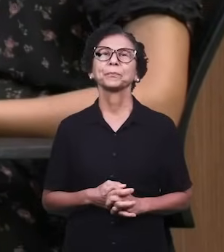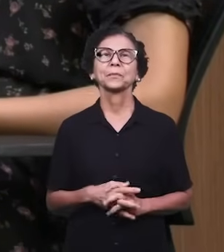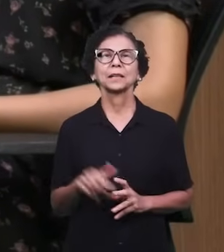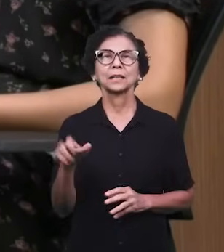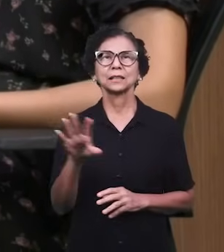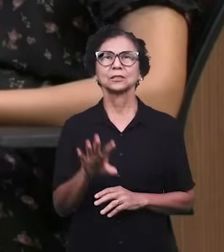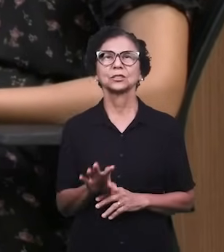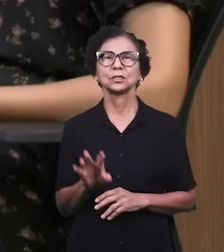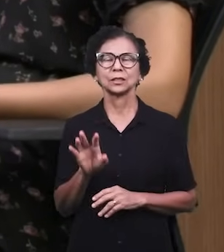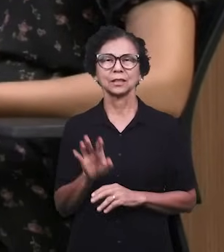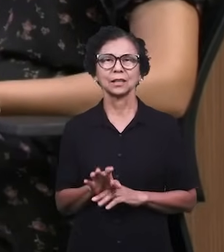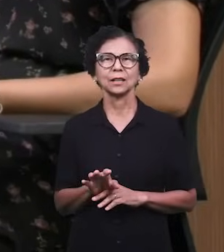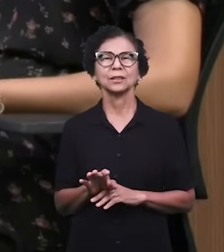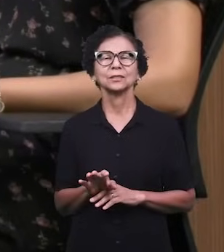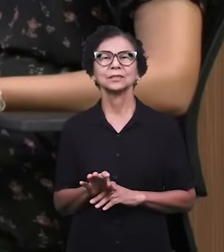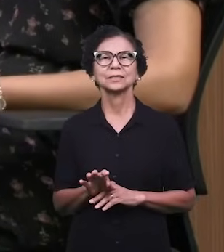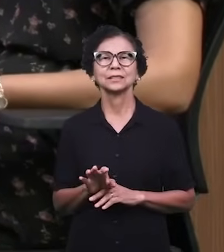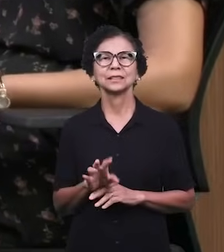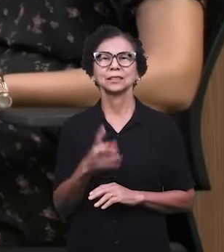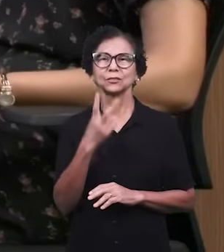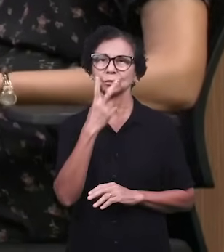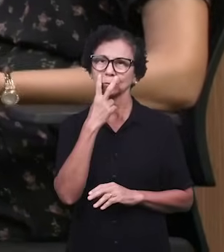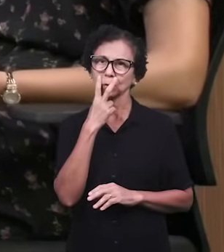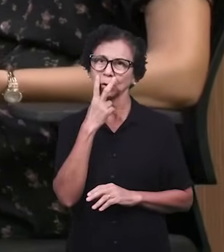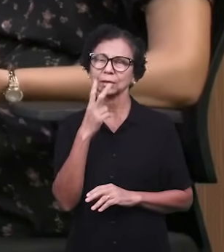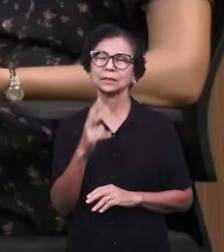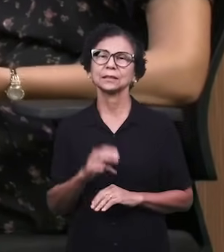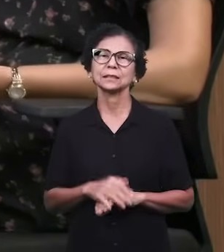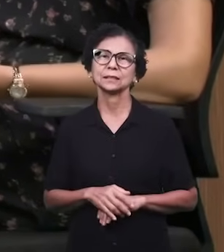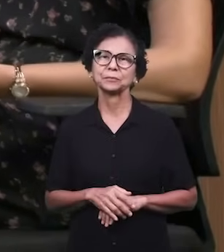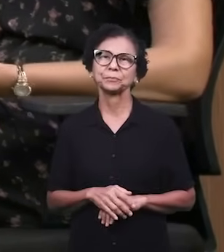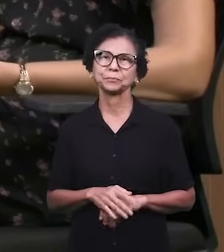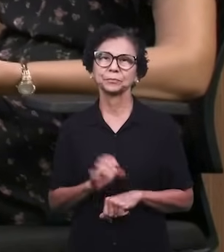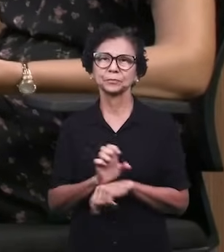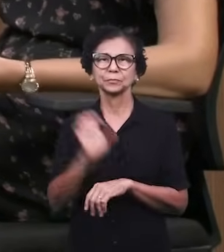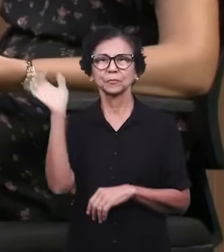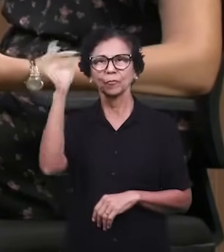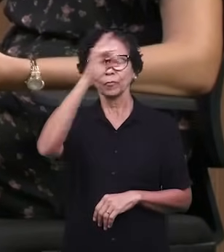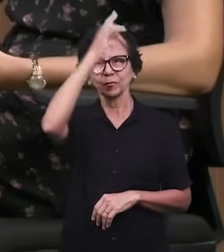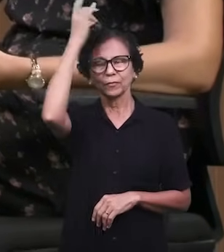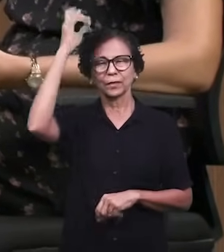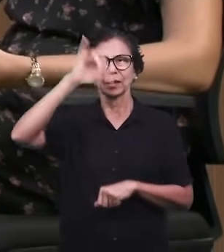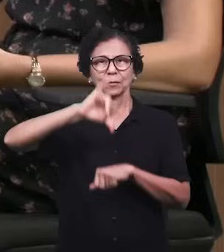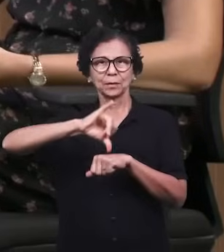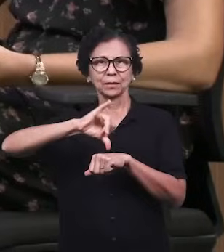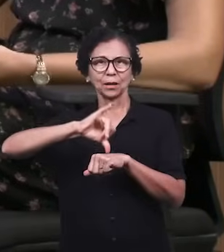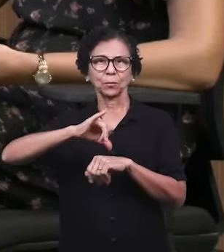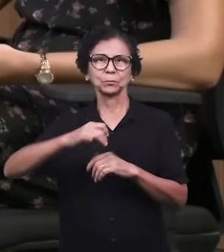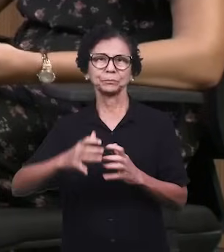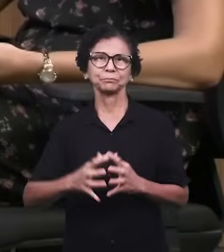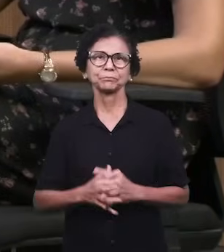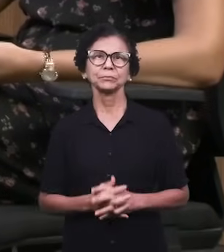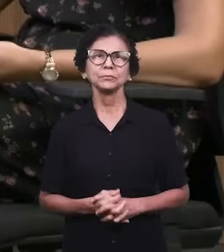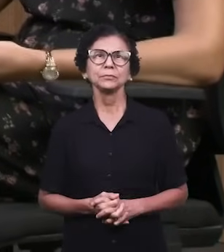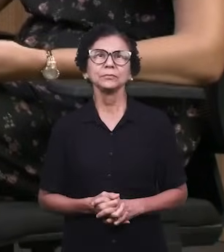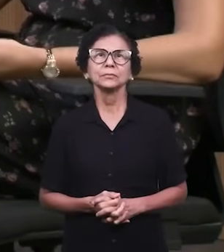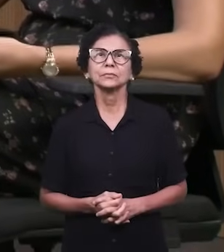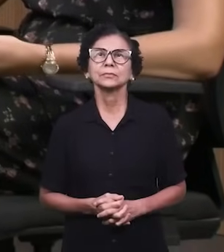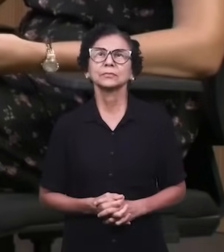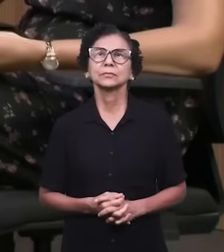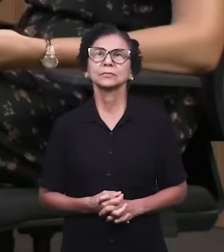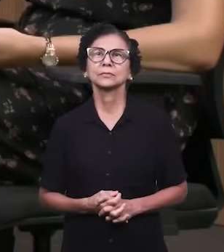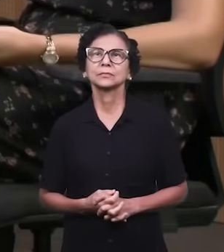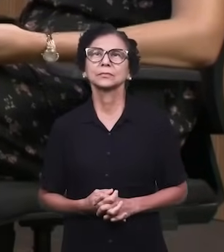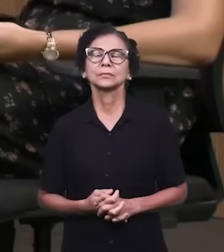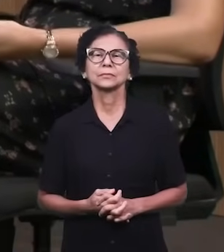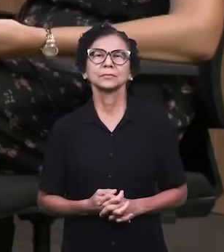de Vitória aqui, da Grande Vitória, mas especificamente da capital, né, do estado do Espírito Santo, Vitória. E